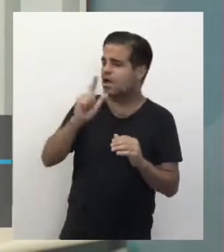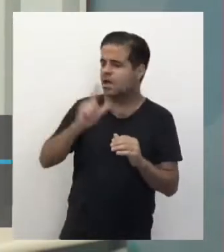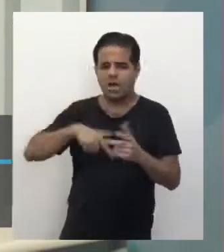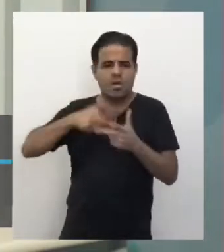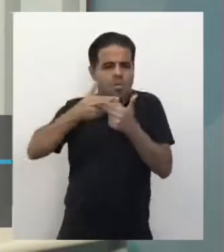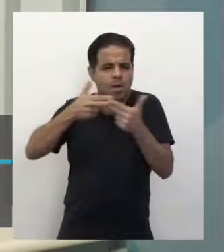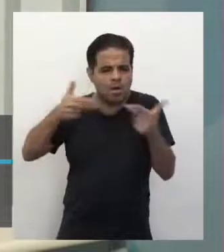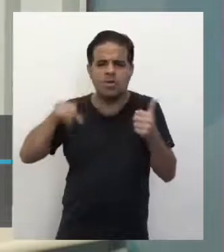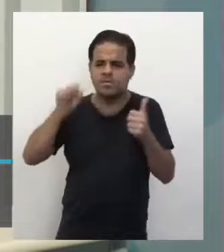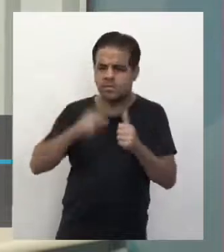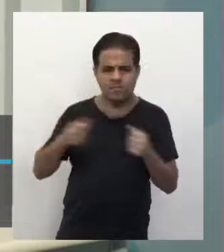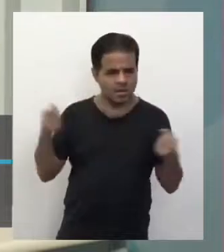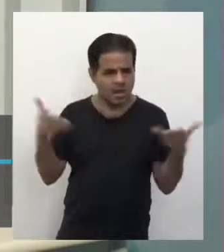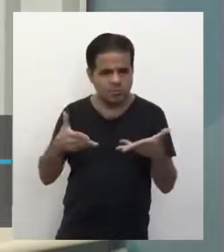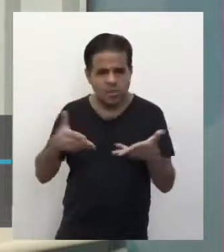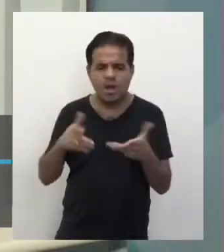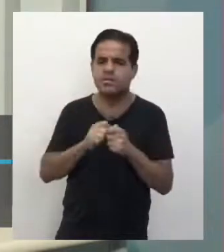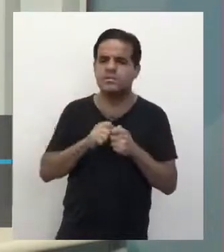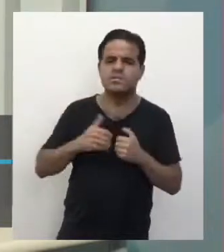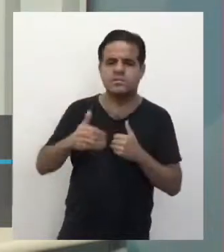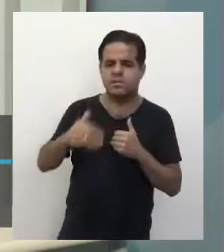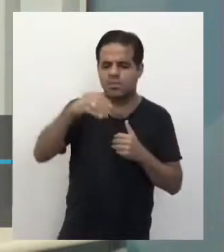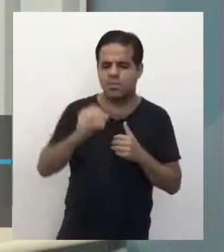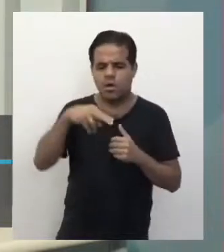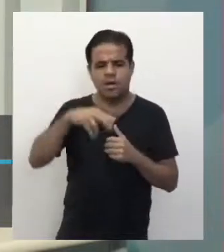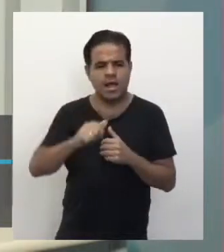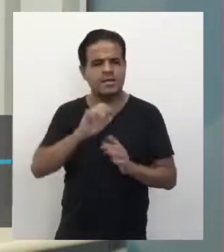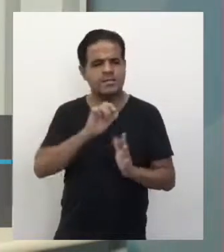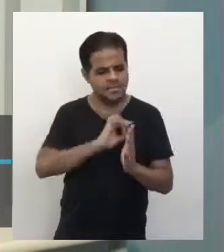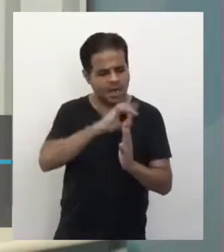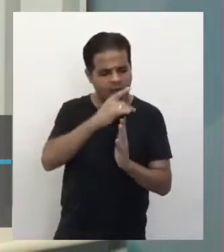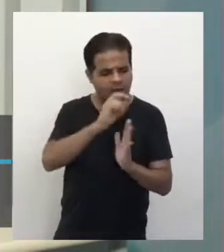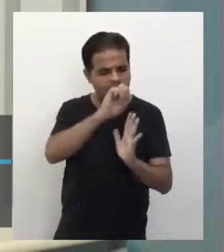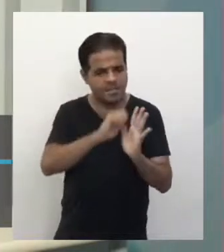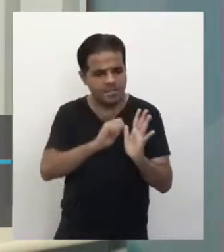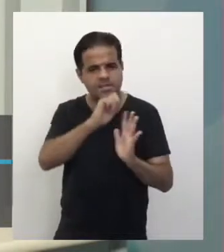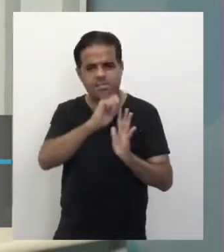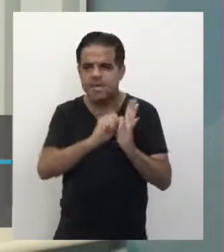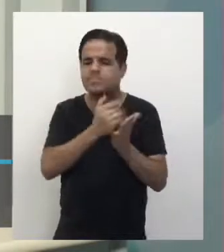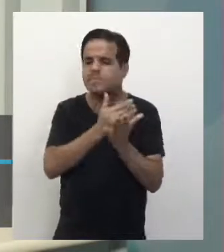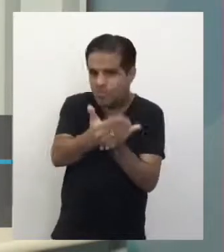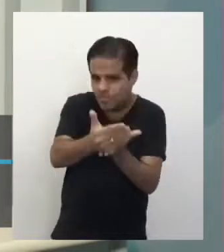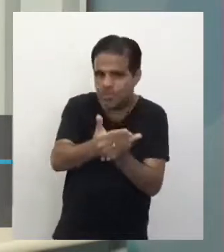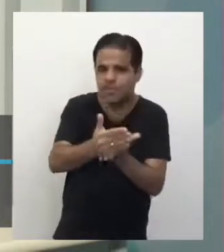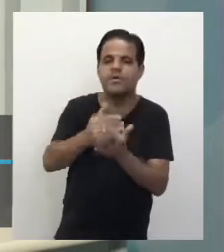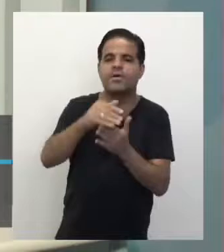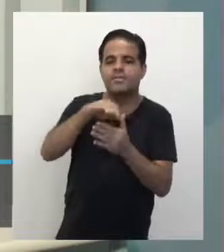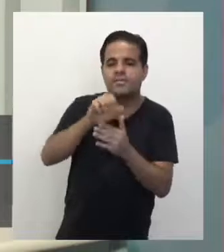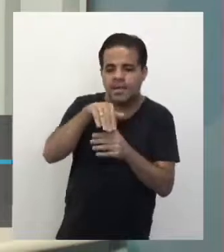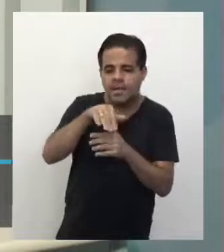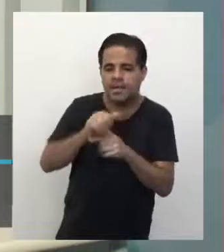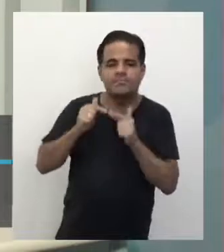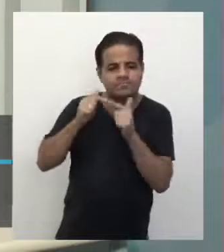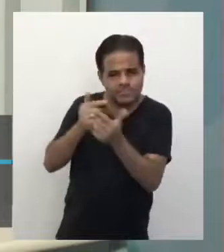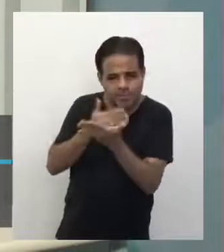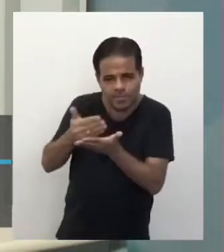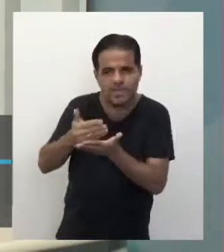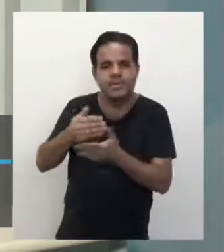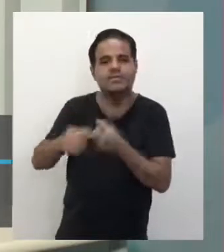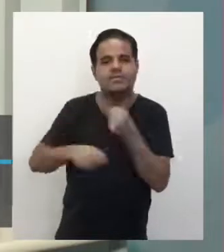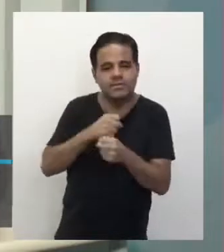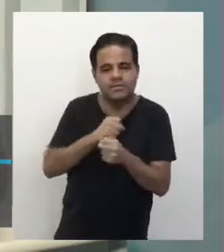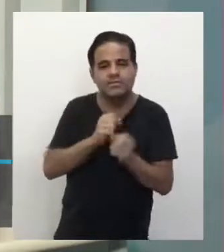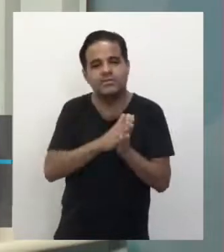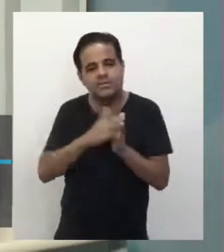coisa atual, que eles fizeram assim, Mona Lisa para cada mês, a Mona Lisa no começo, memes de professores no começo do ano como Mona